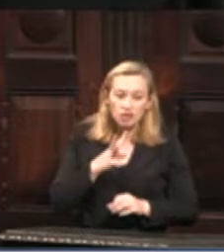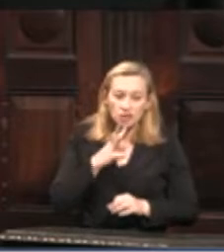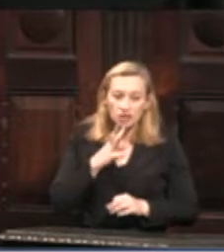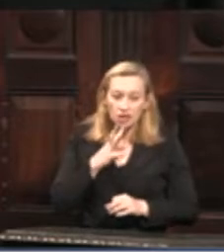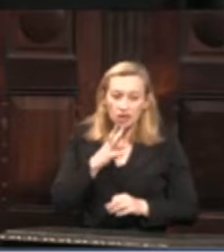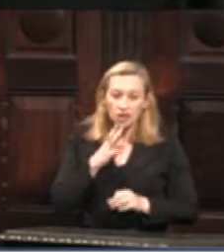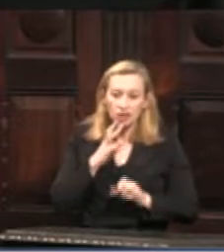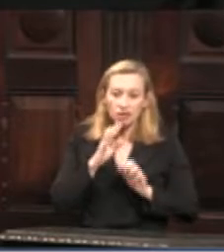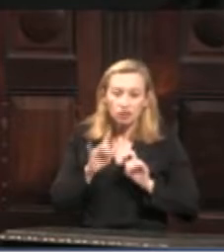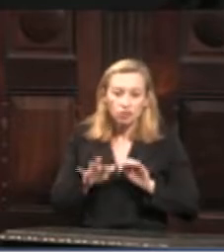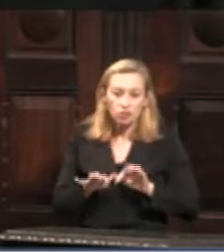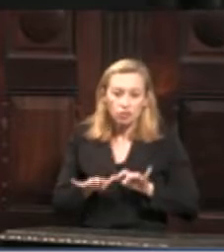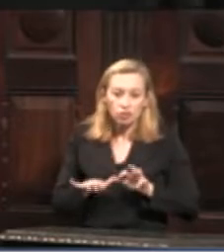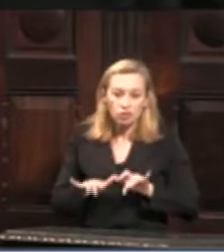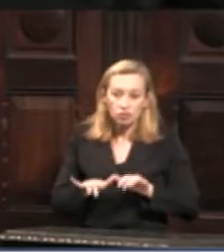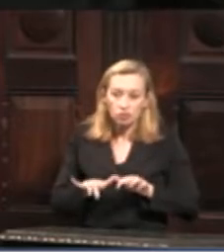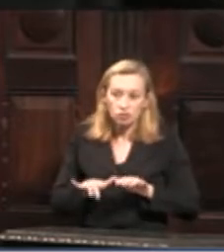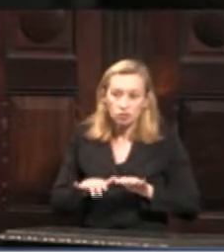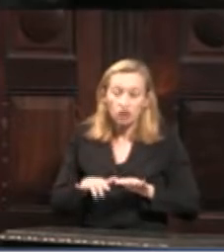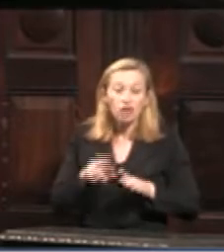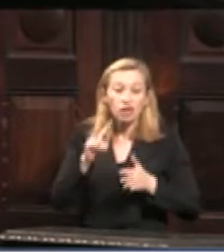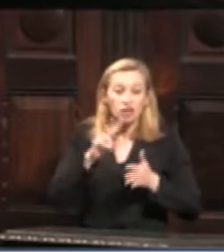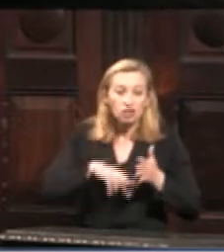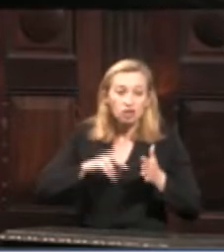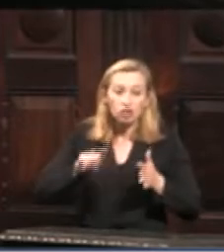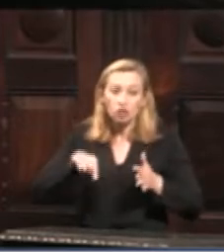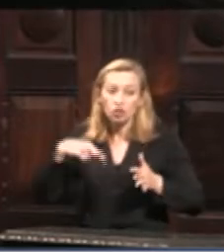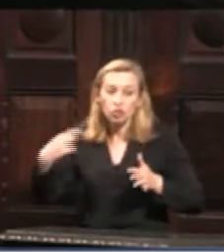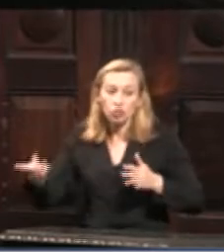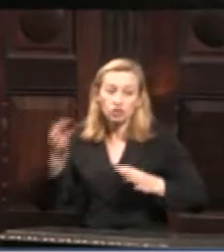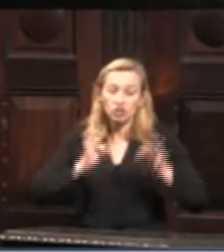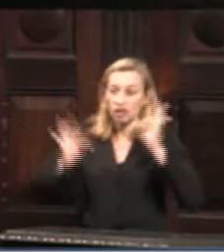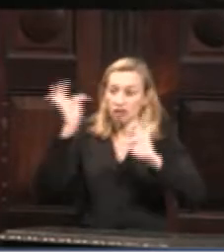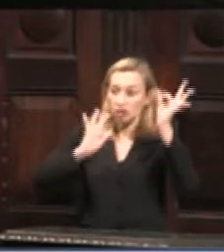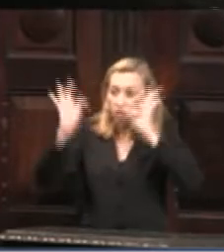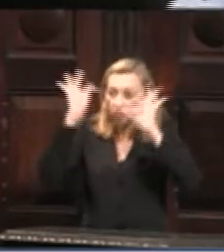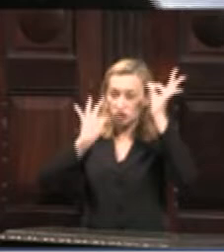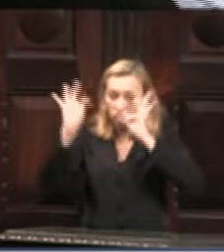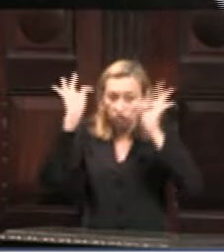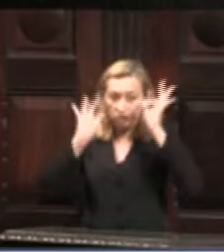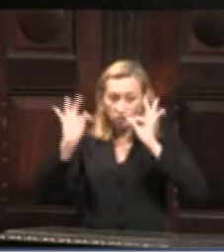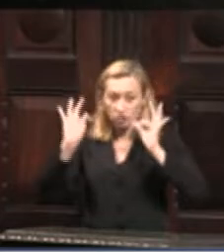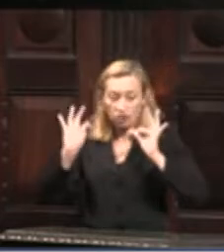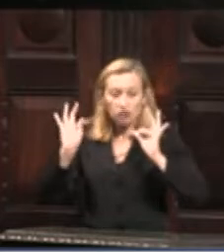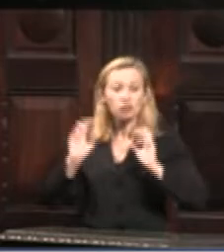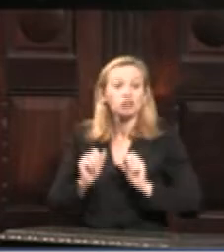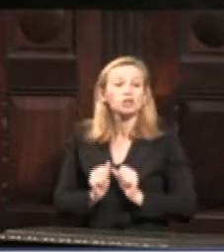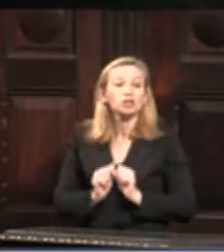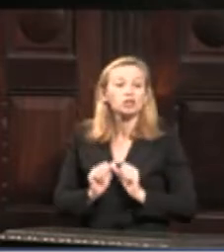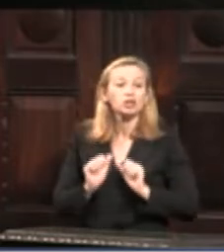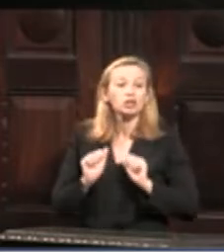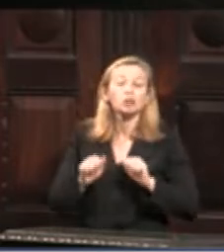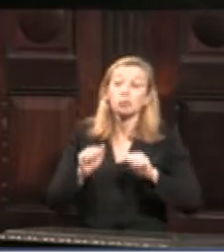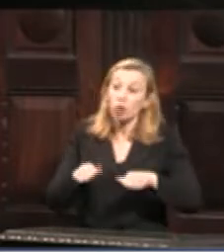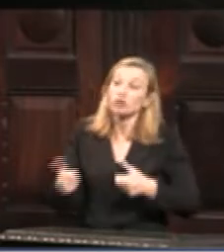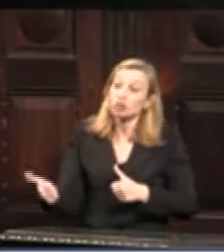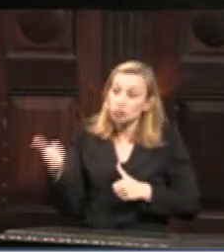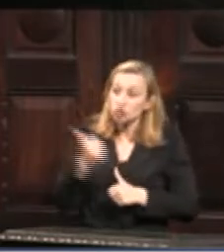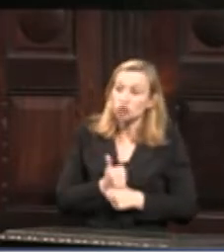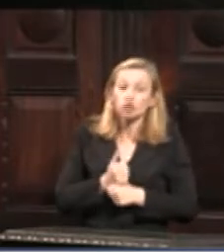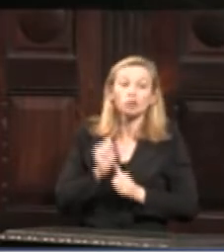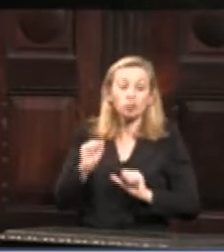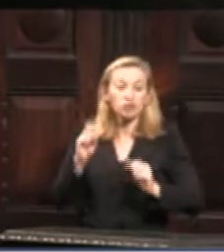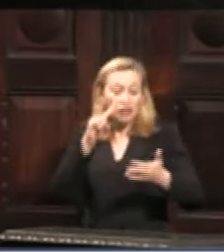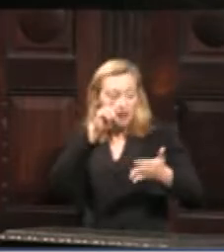software, leitores de telas ou outras tecnologias assistivas que vierem a substituí-los, permitindo leitura com